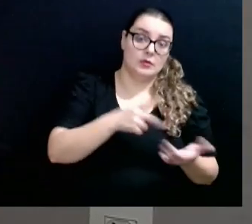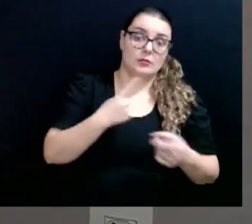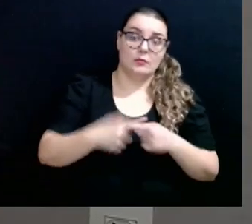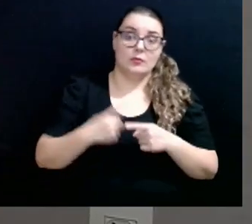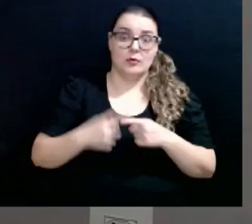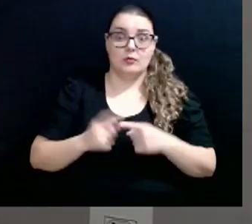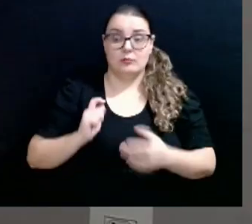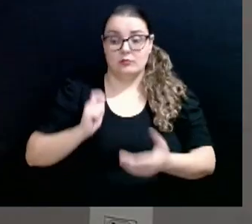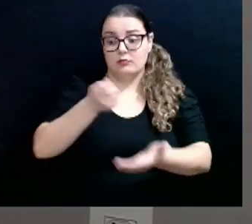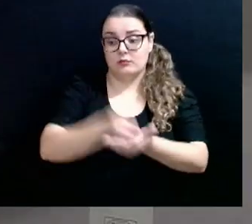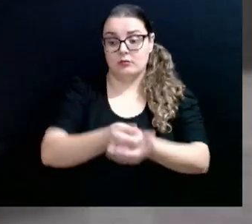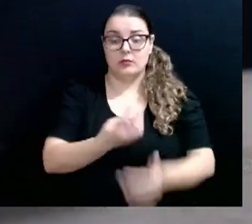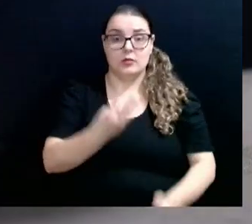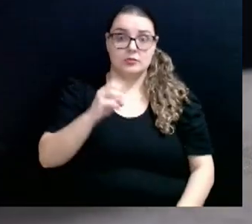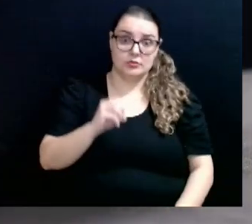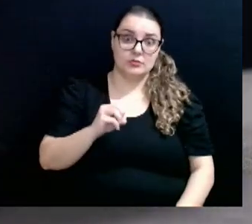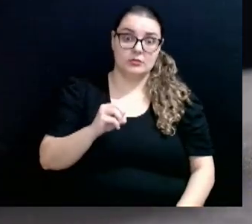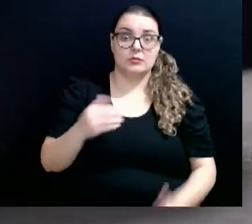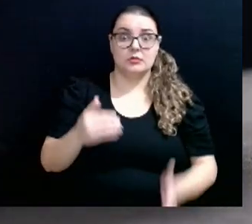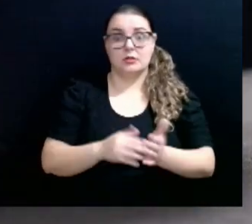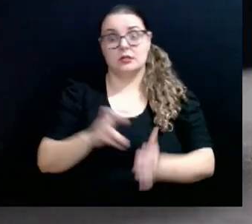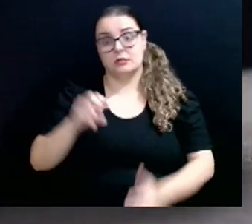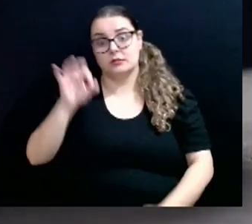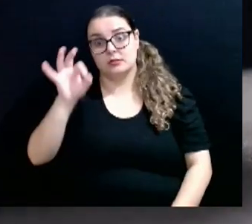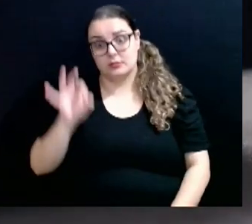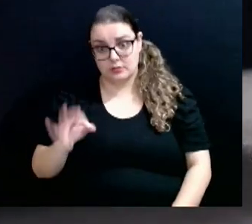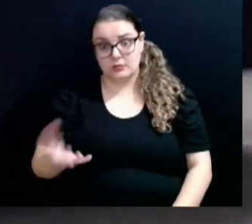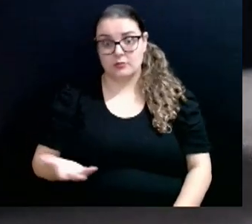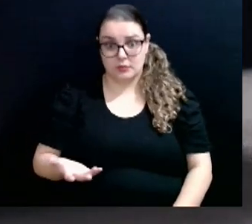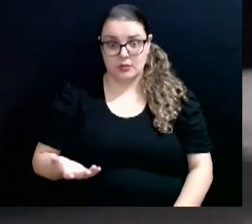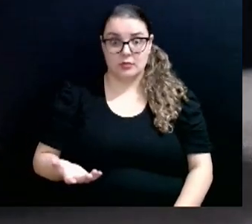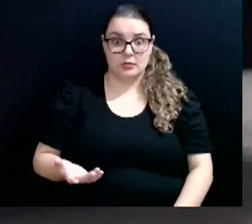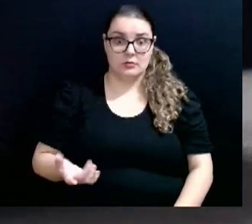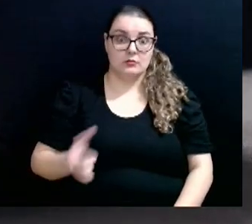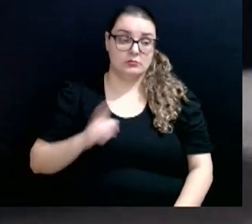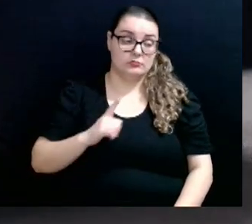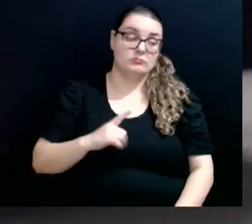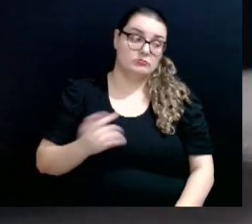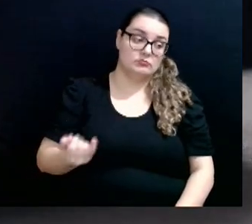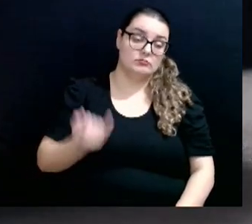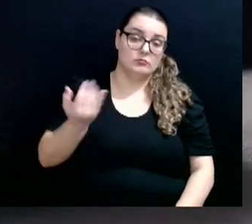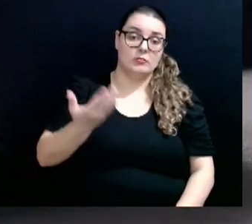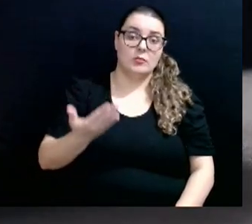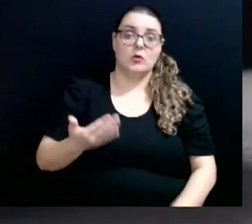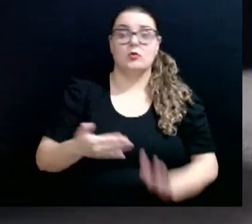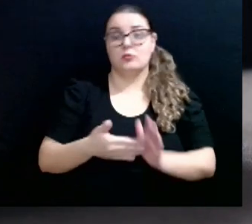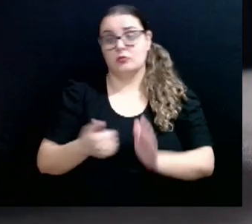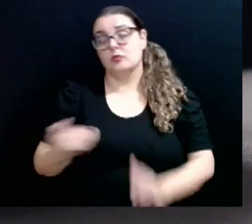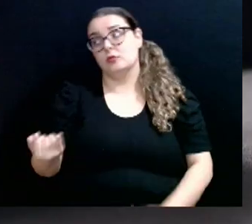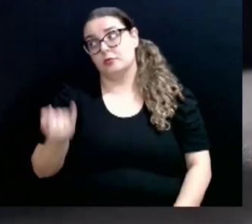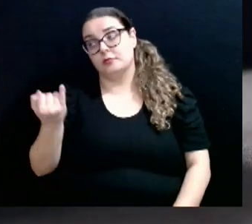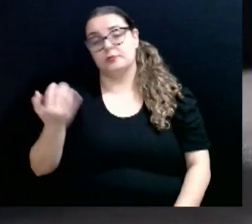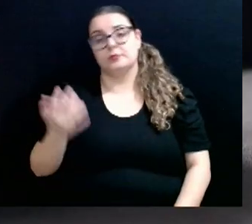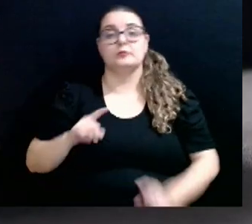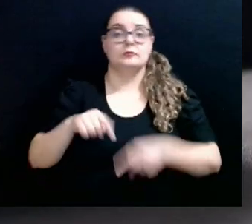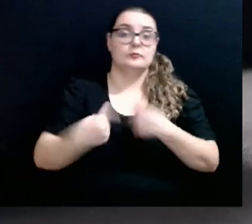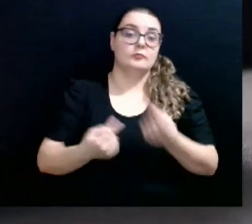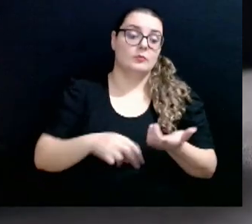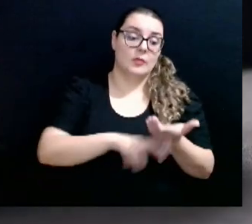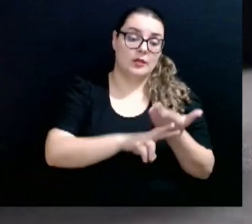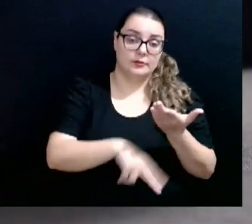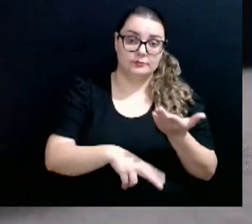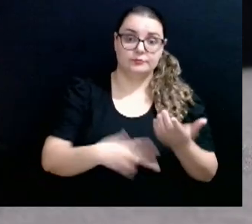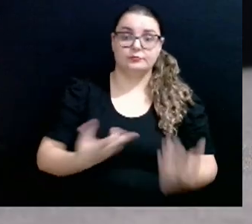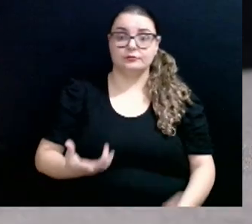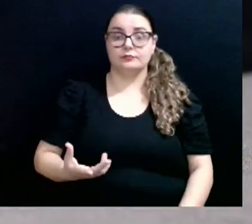30% a 50%, ou seja, você ganhou uma importância, um desconto significativo. Uma outra desvantagem é que você adquire o